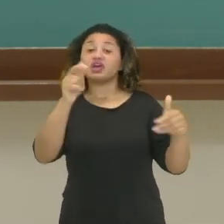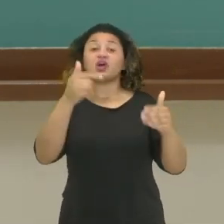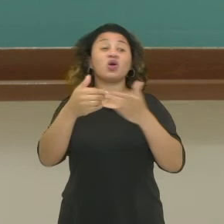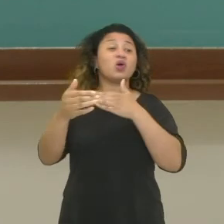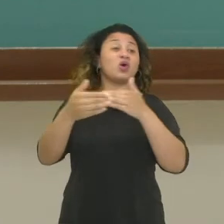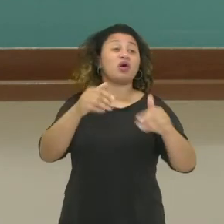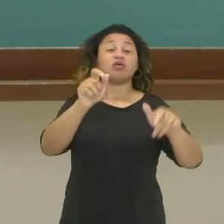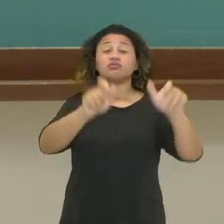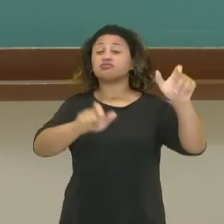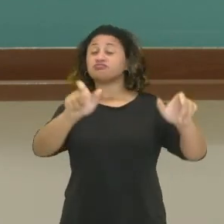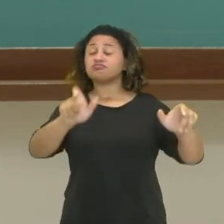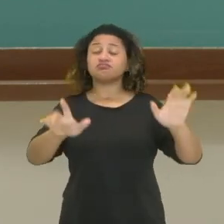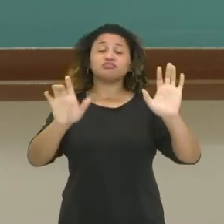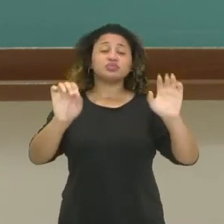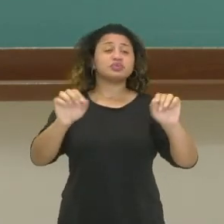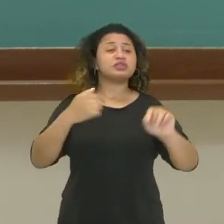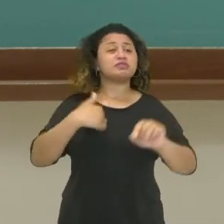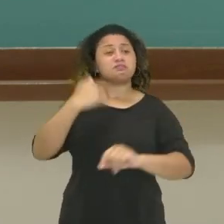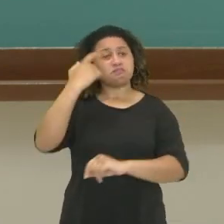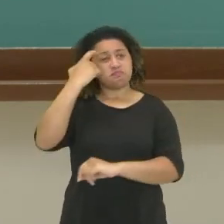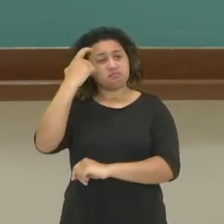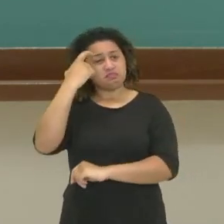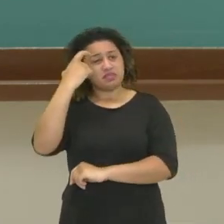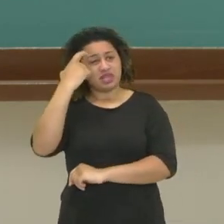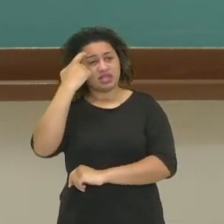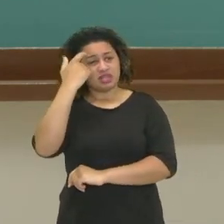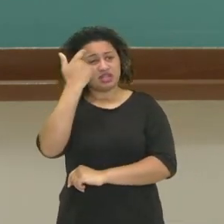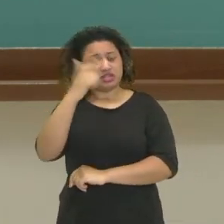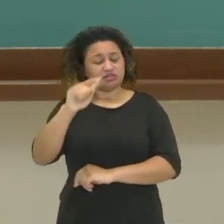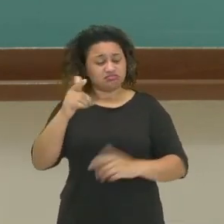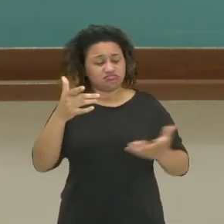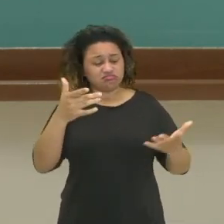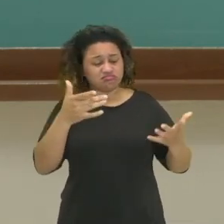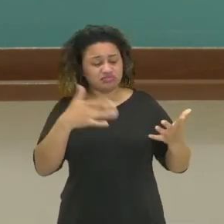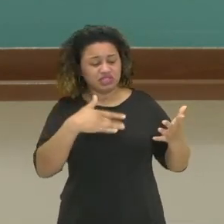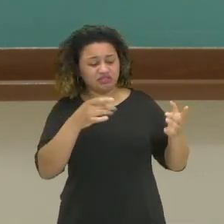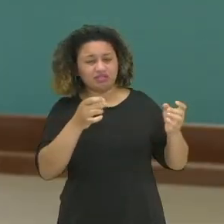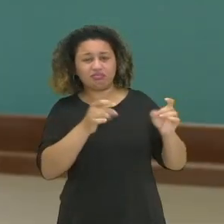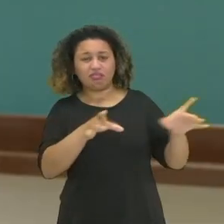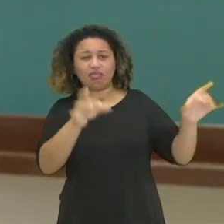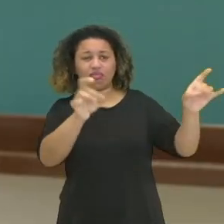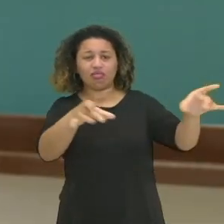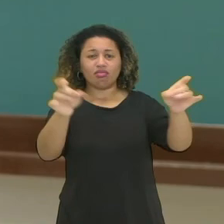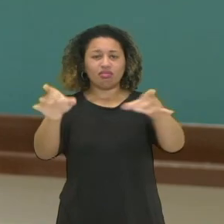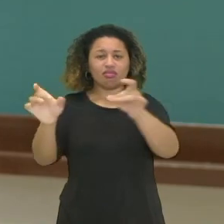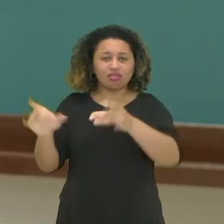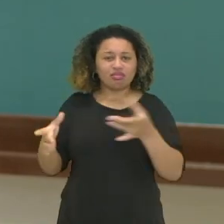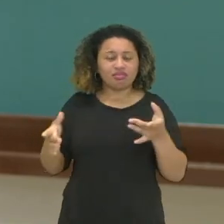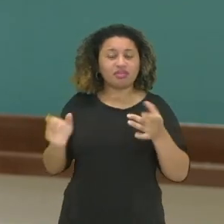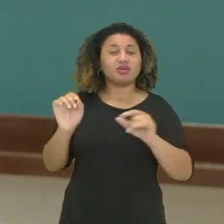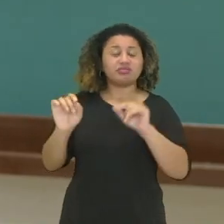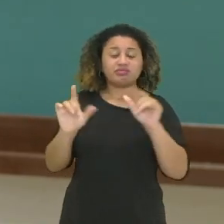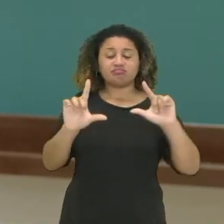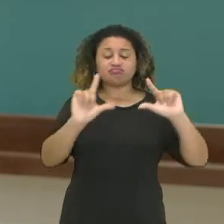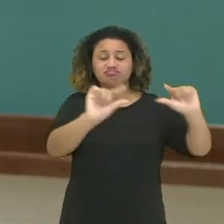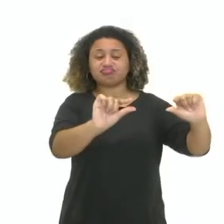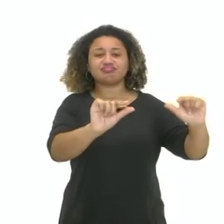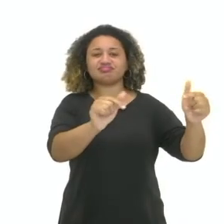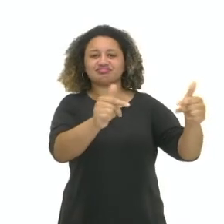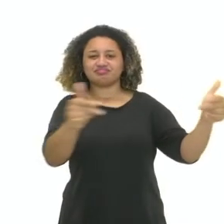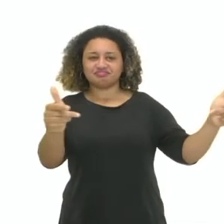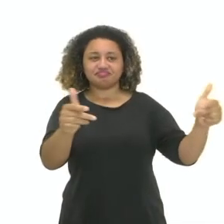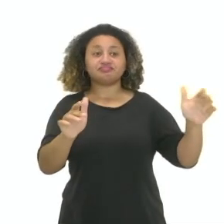pessoa imaginará que não houve míngua nem sobra. Míngua é o quê? Que diminuiu, né?